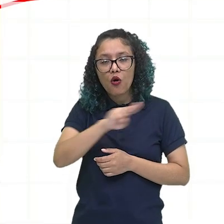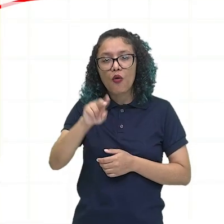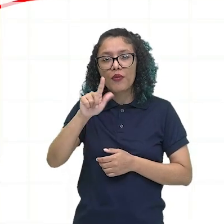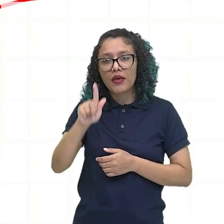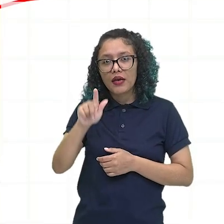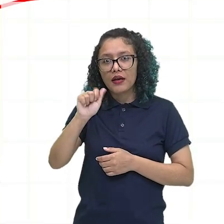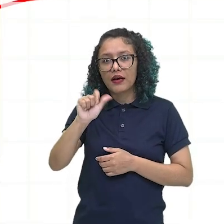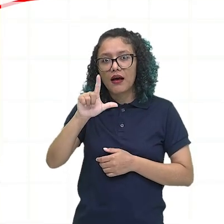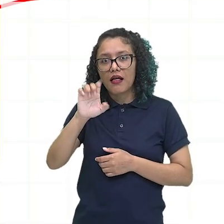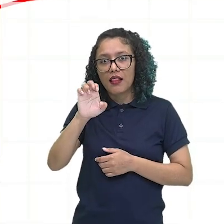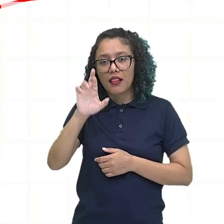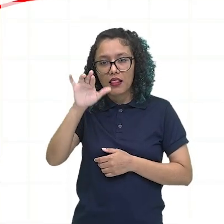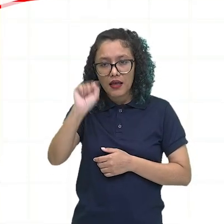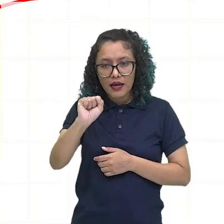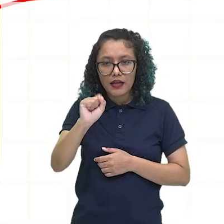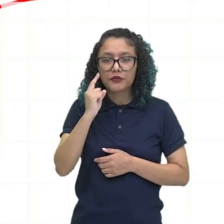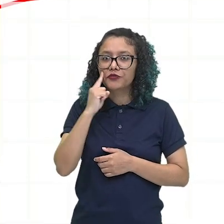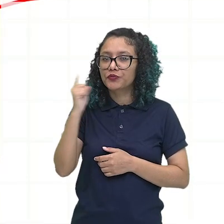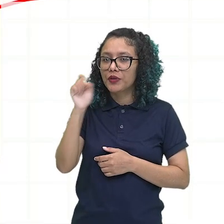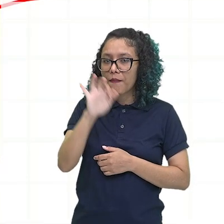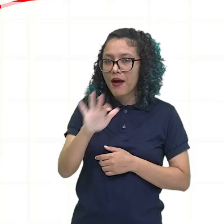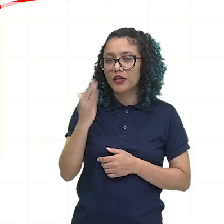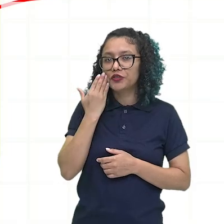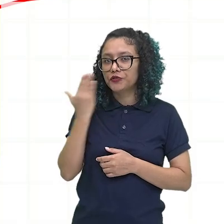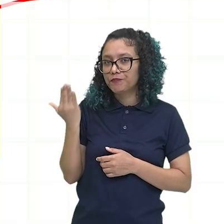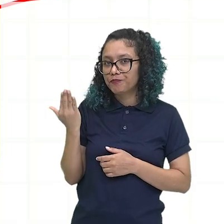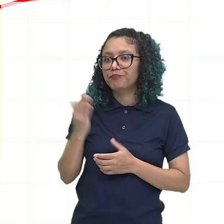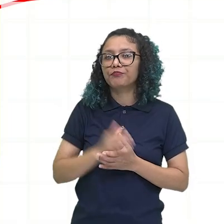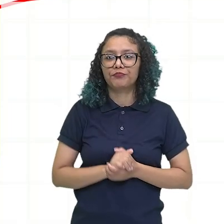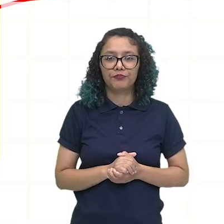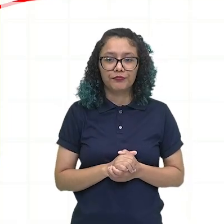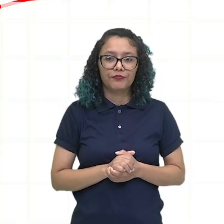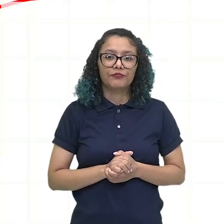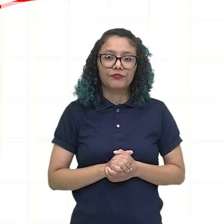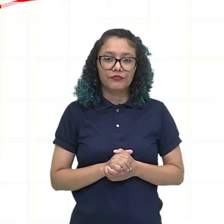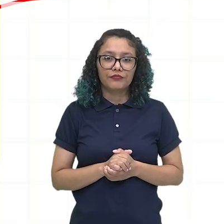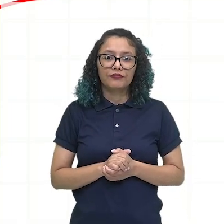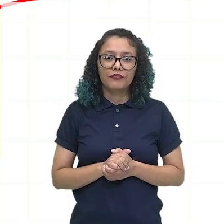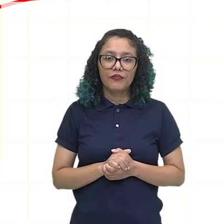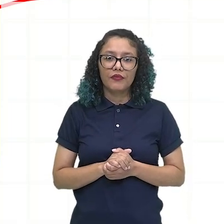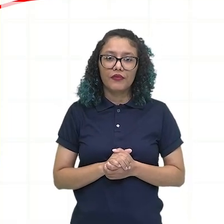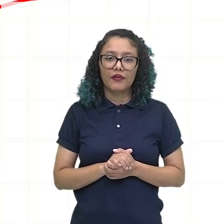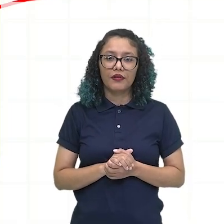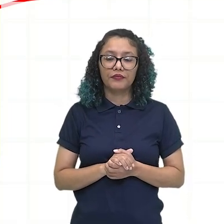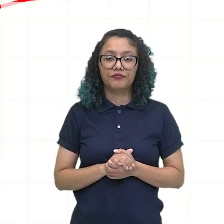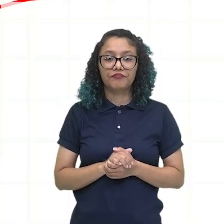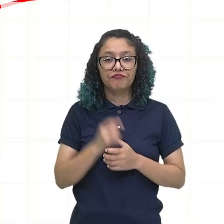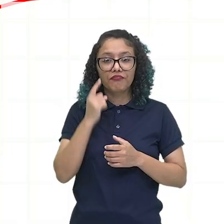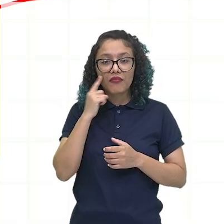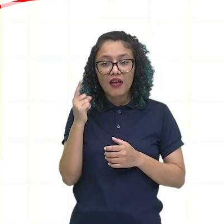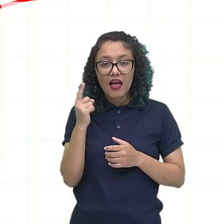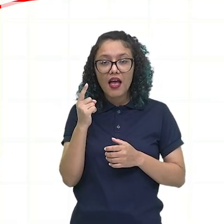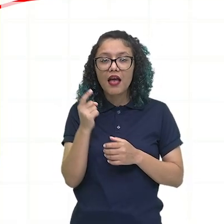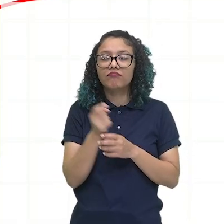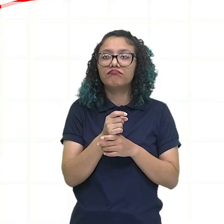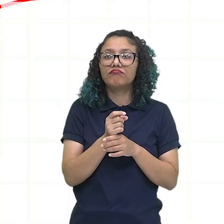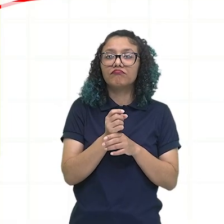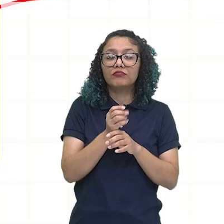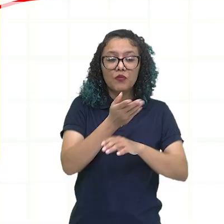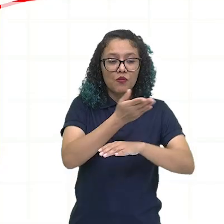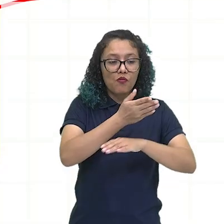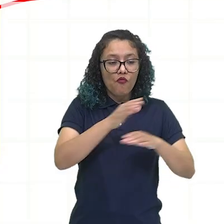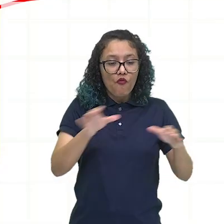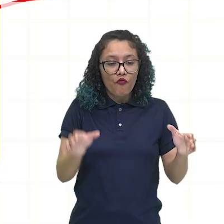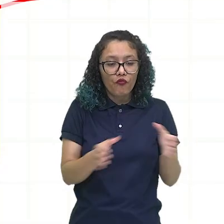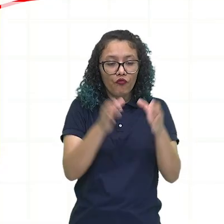Galeras. Veja aqui, é esse que está aparecendo aqui na nossa ilustração, que ele é um dos 38